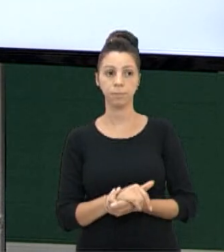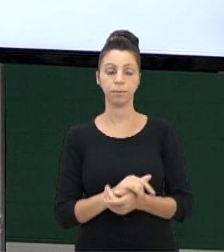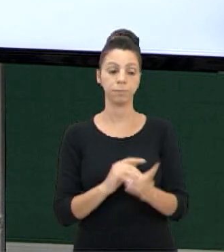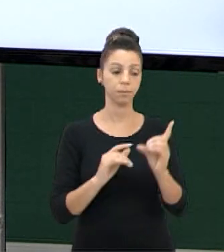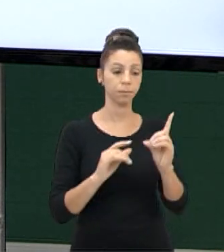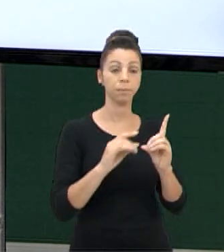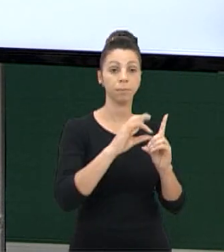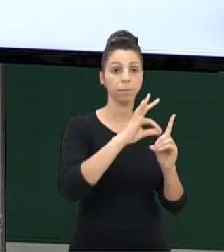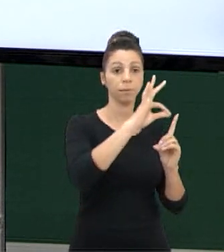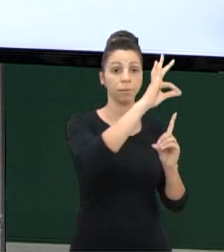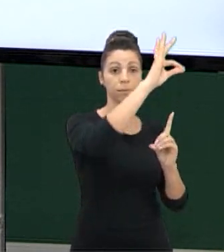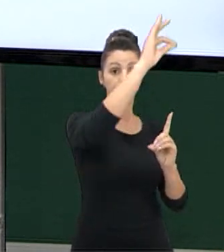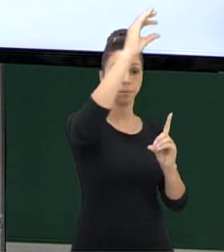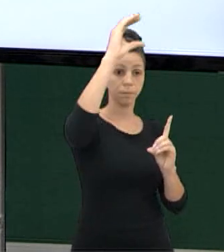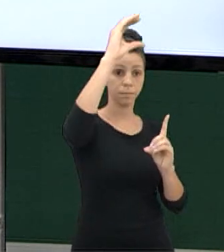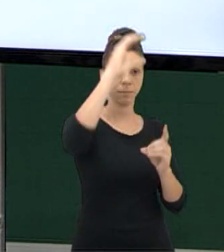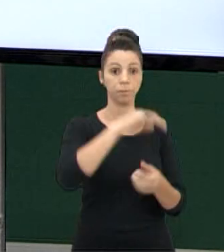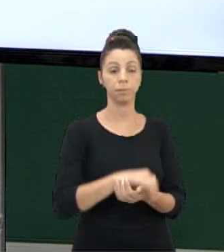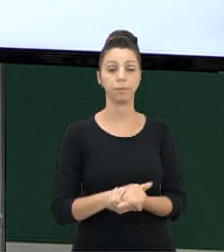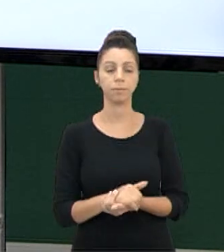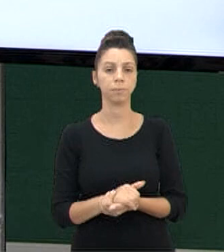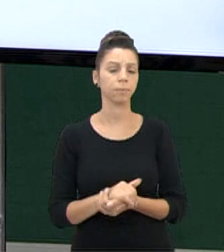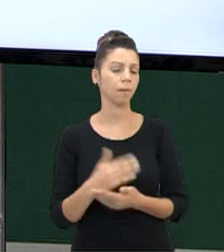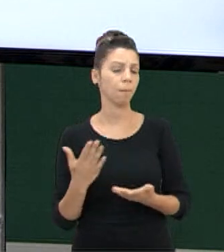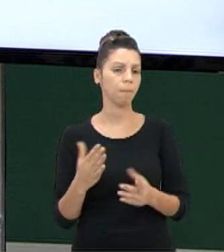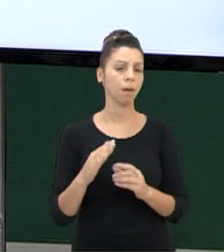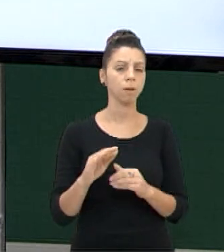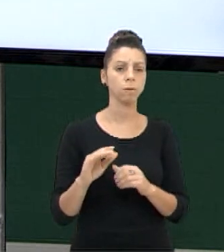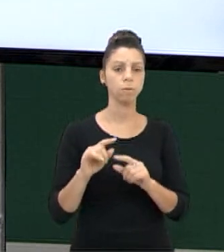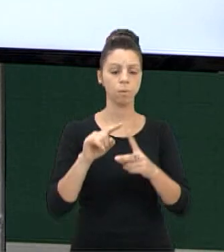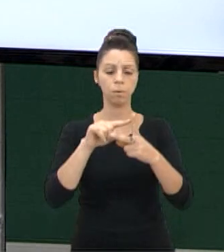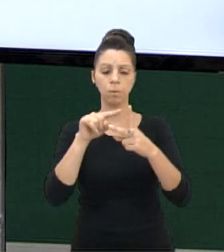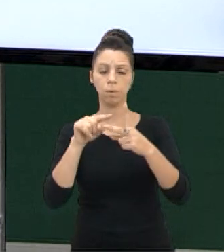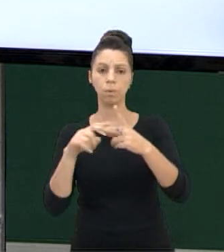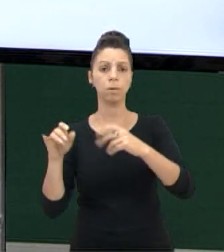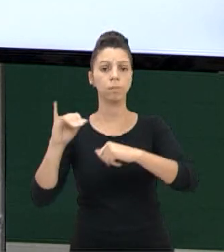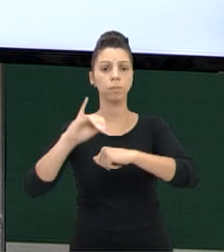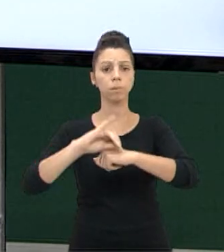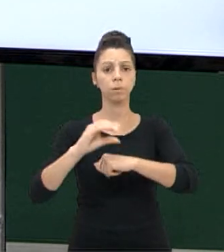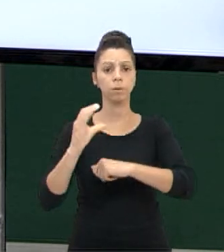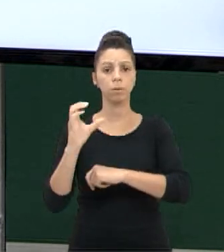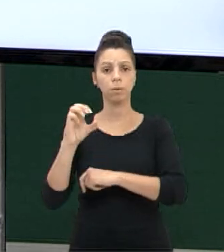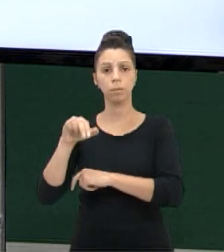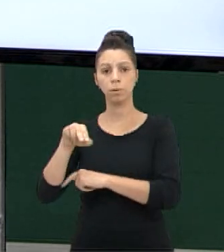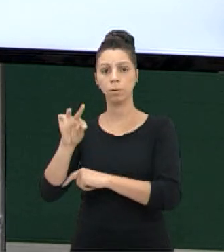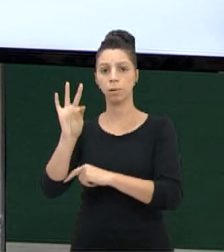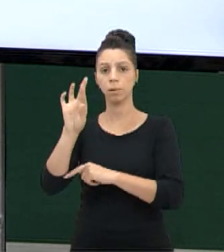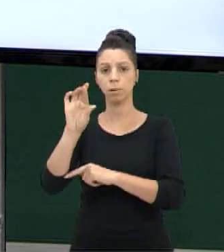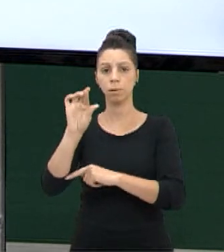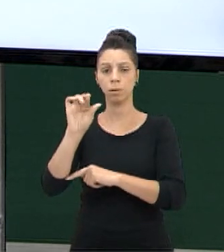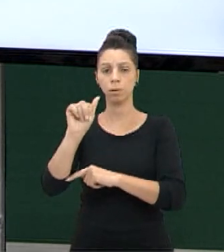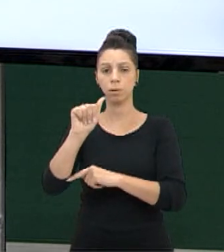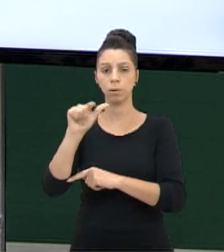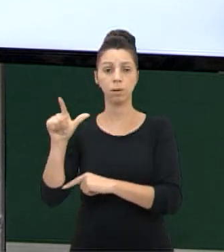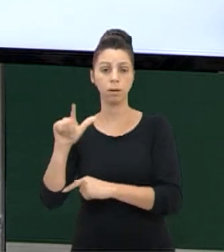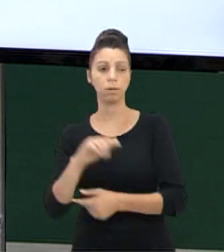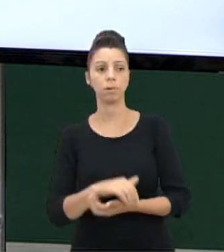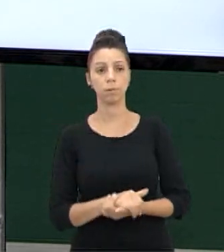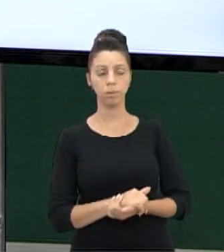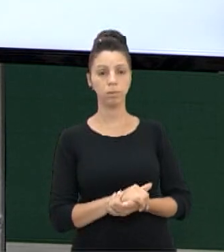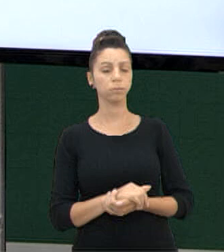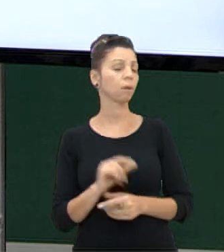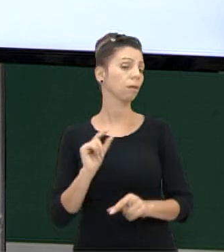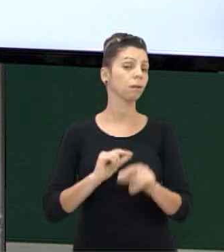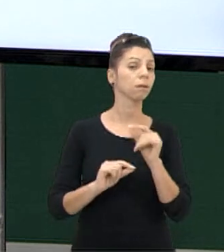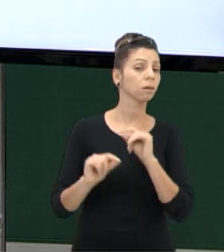corresponde ao ângulo central. Mas o ângulo central, eu não preciso para o ângulo inscrito agora. Eu preciso saber quem